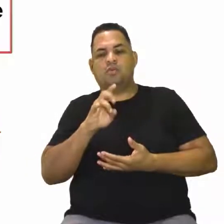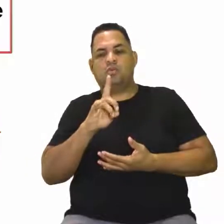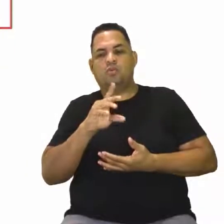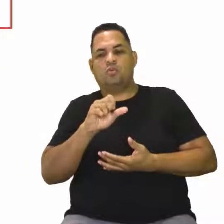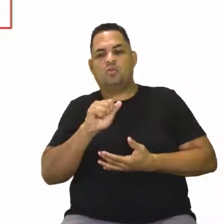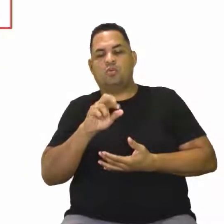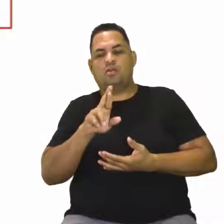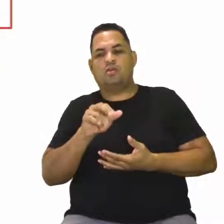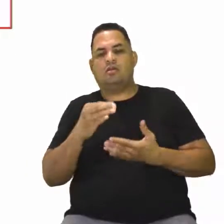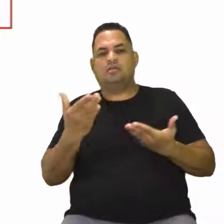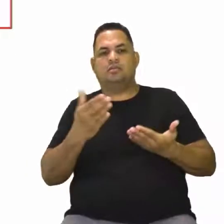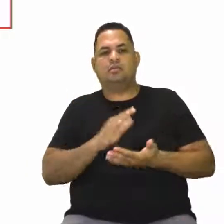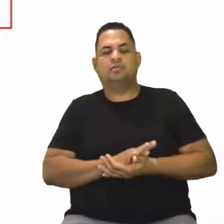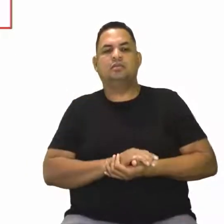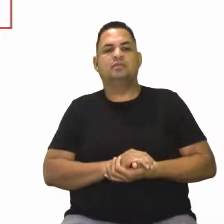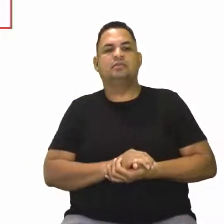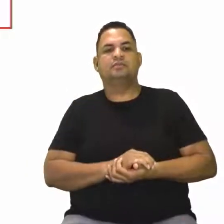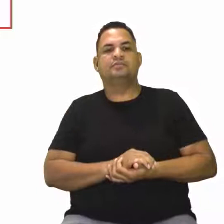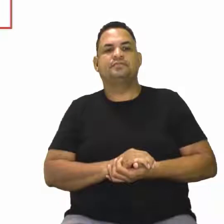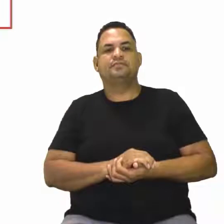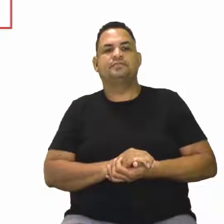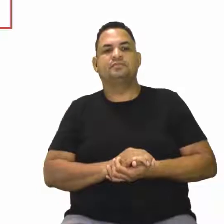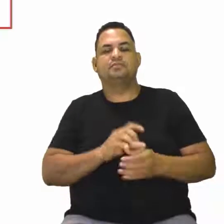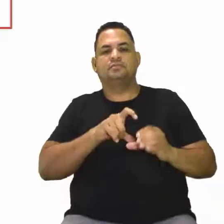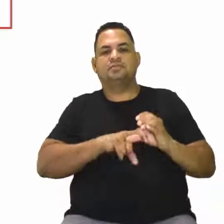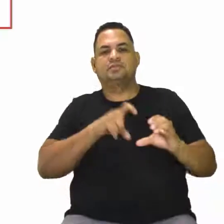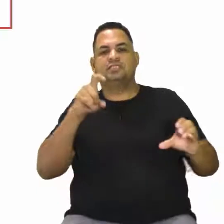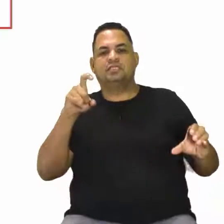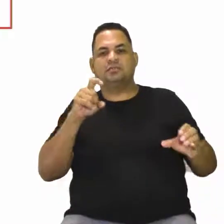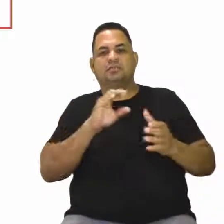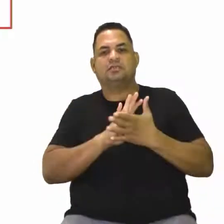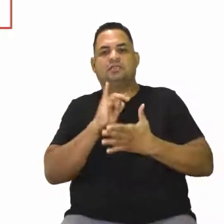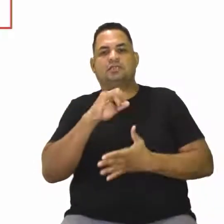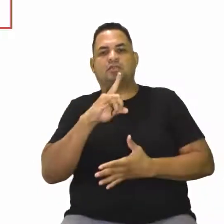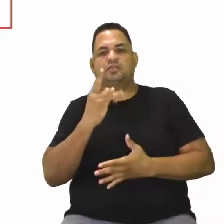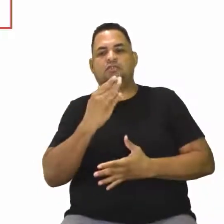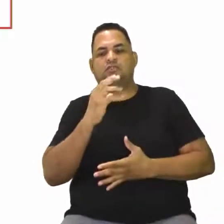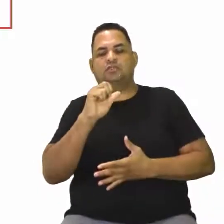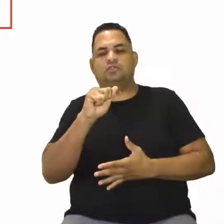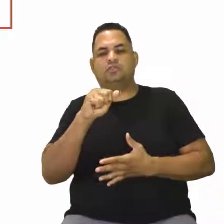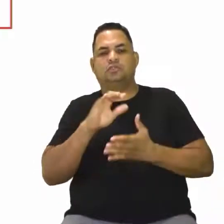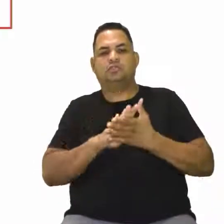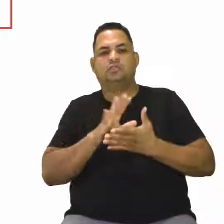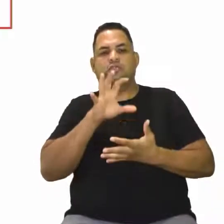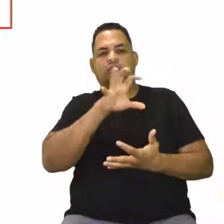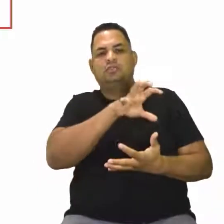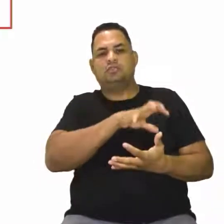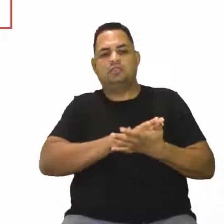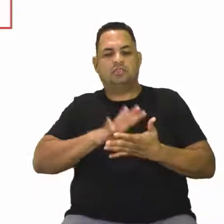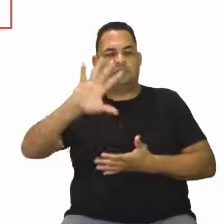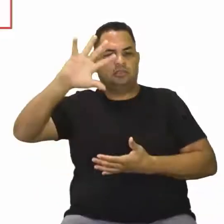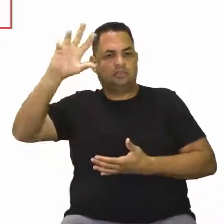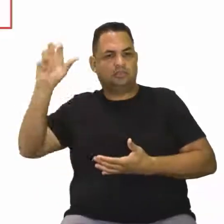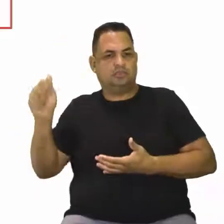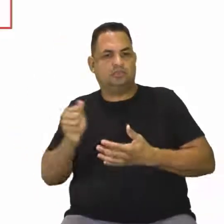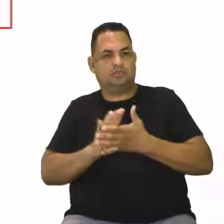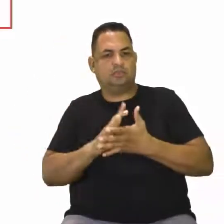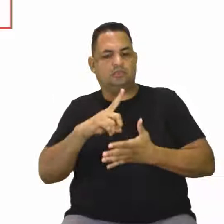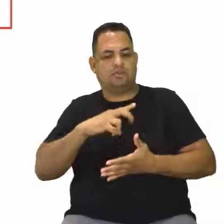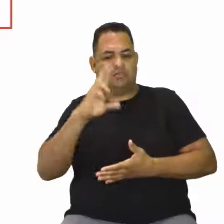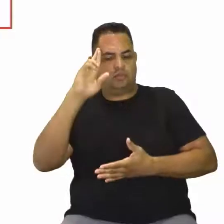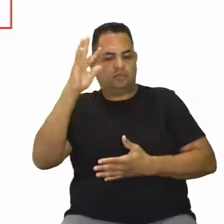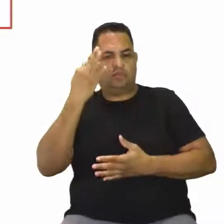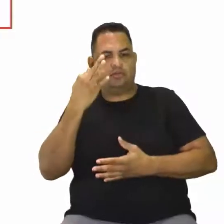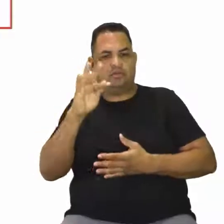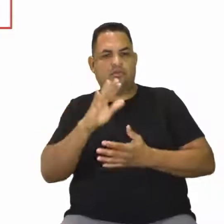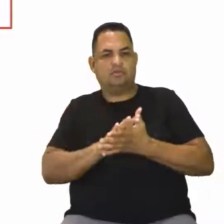da coroa. Na independência da Indochina, região da Ásia dominada pela França